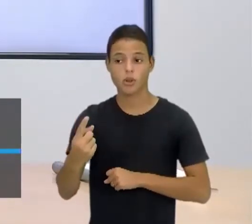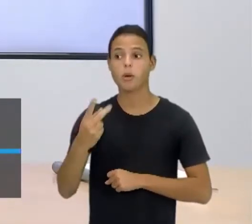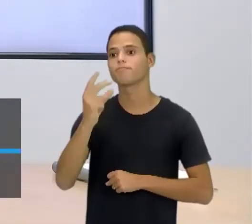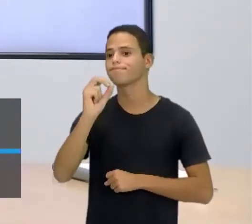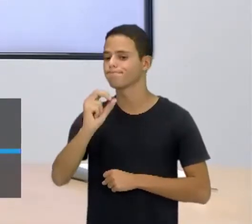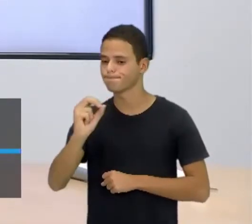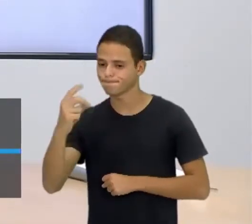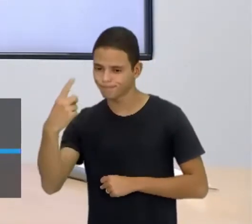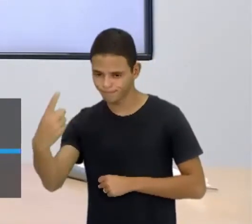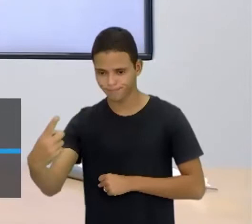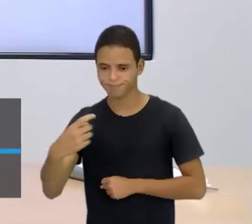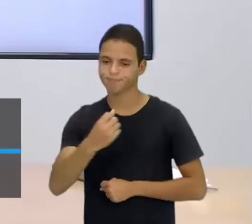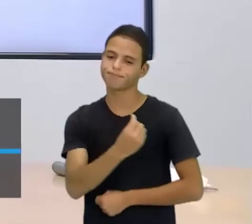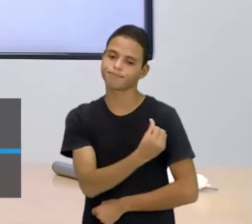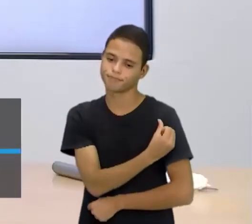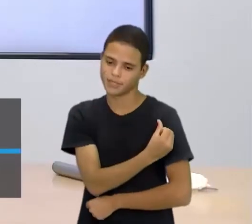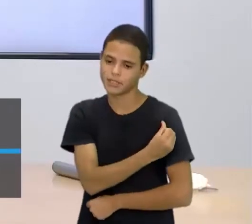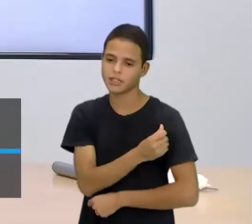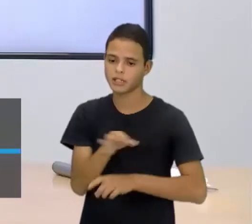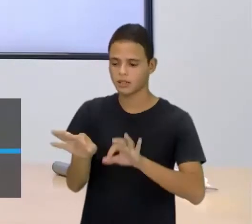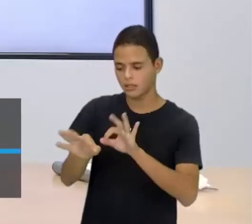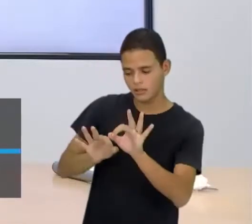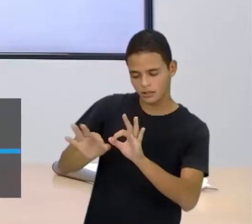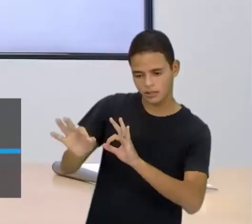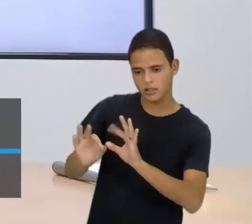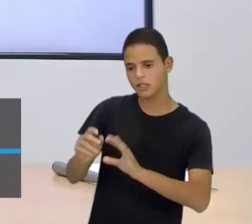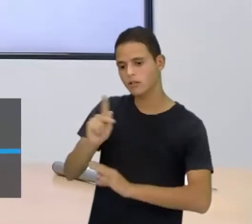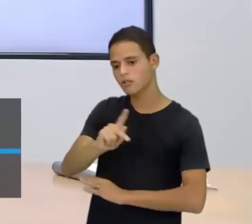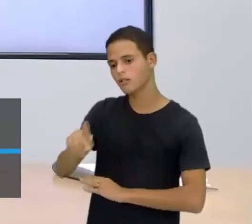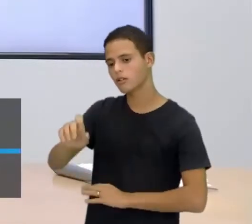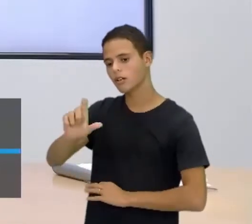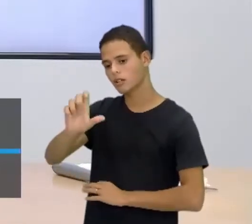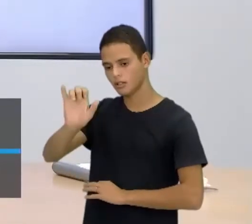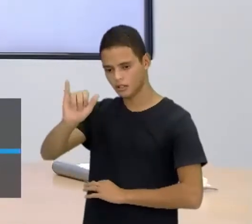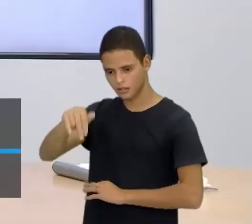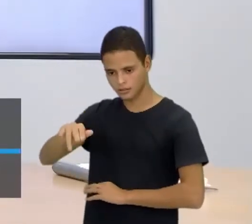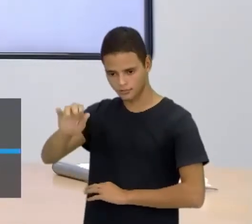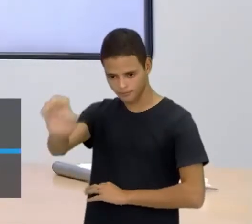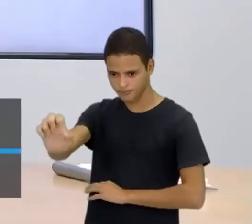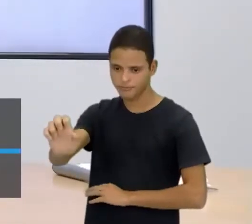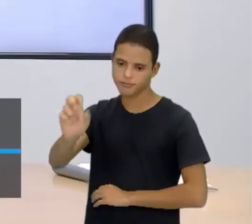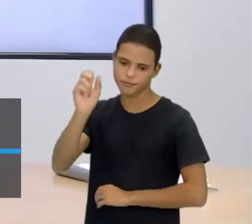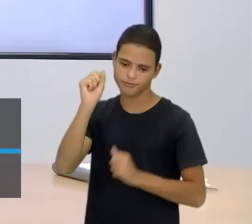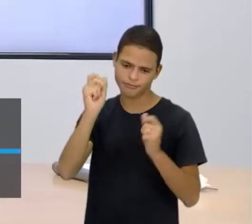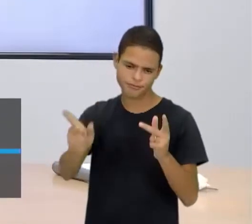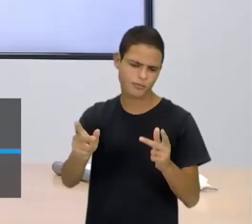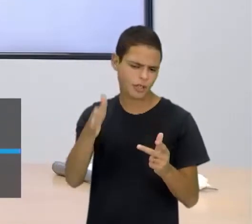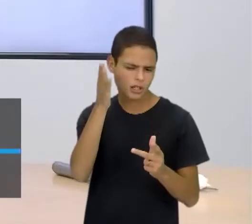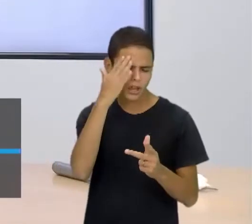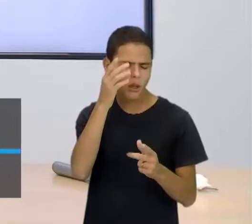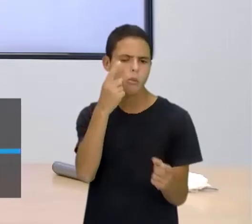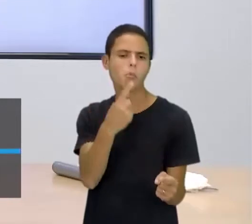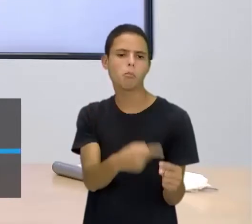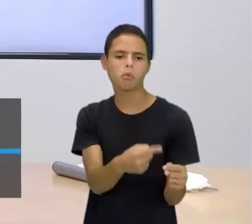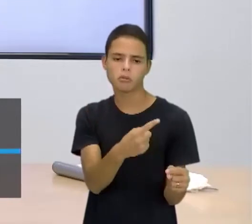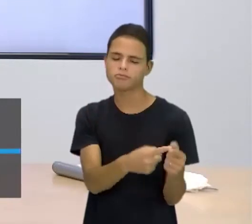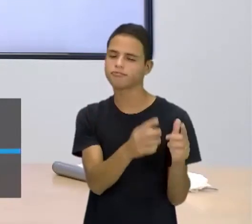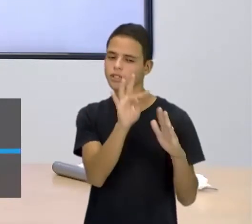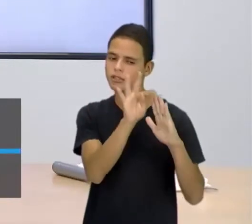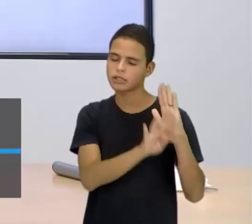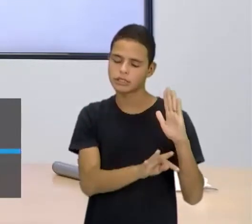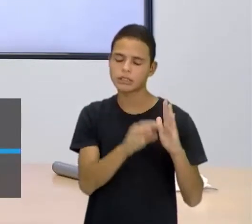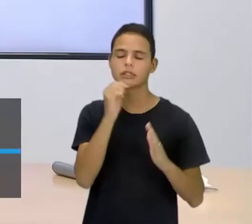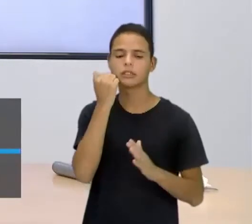material também foi elaborado pela professora Elaine Barros, tudo bem? Então, só para vocês saberem aí, por quê? É um texto